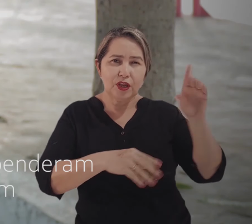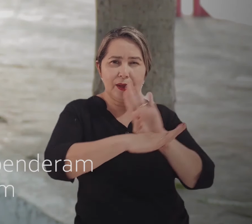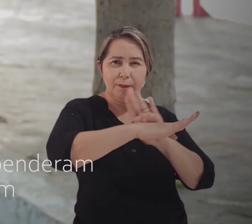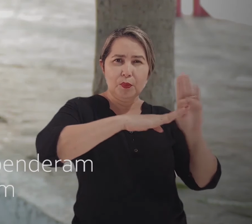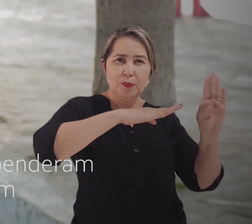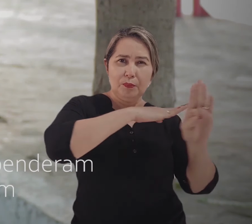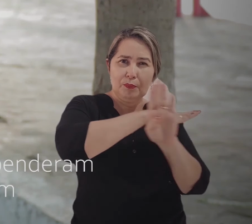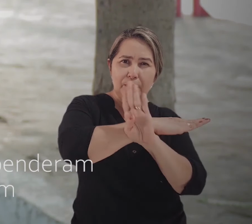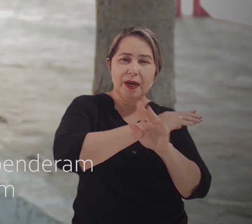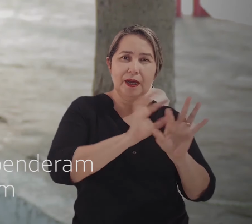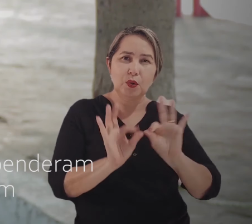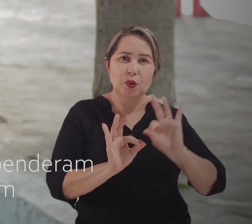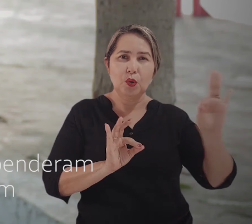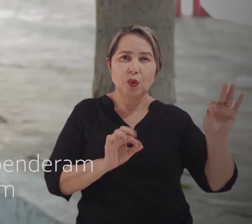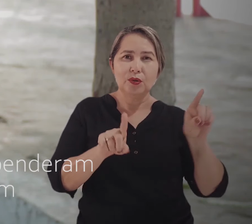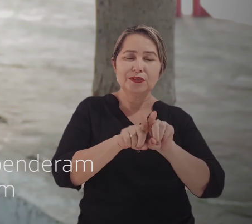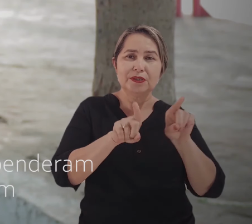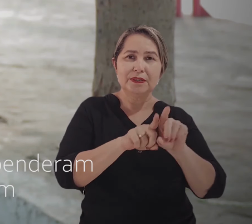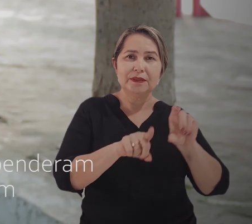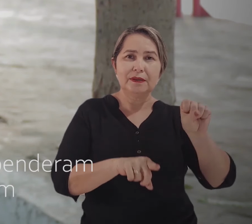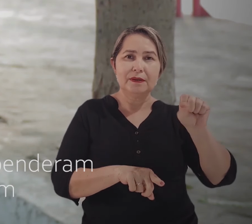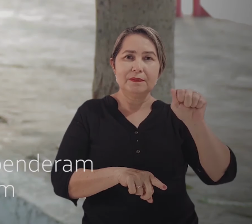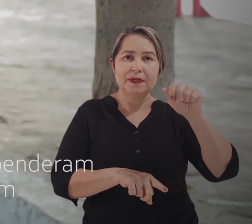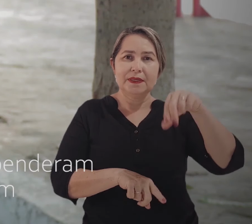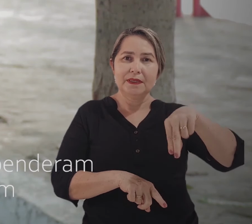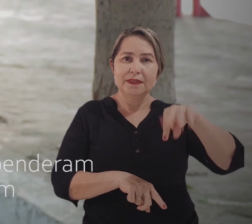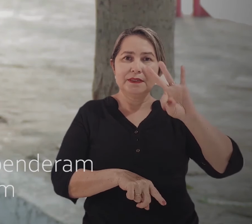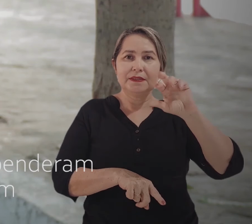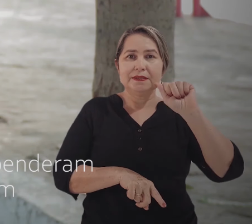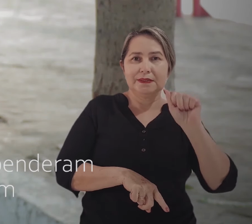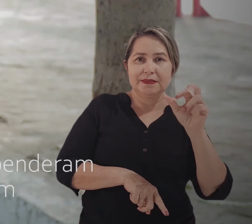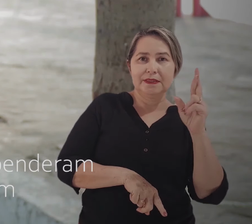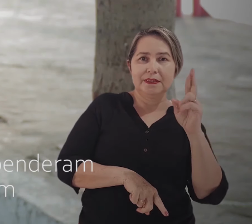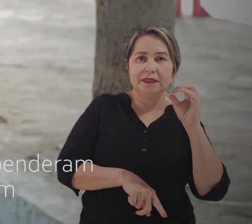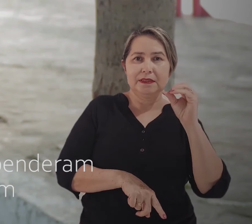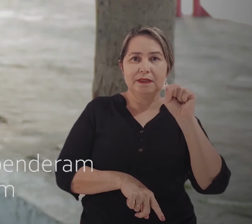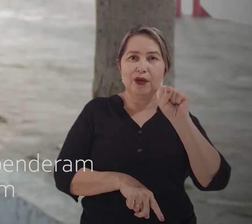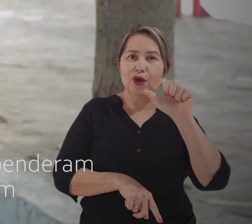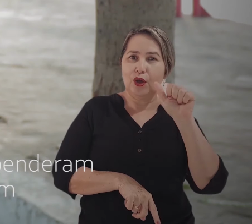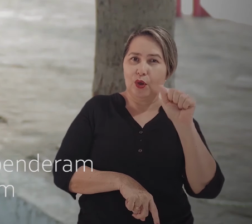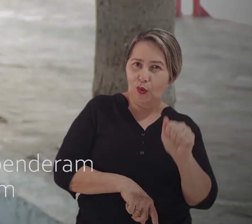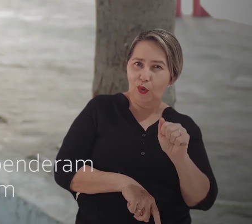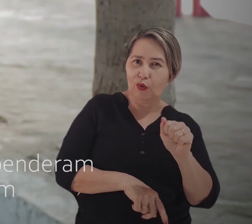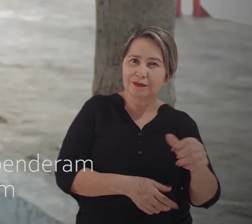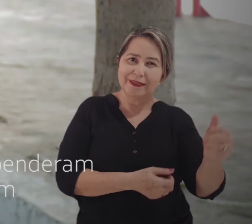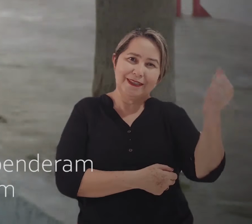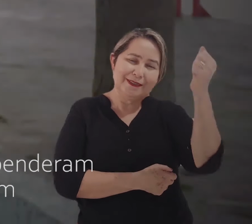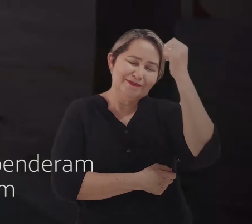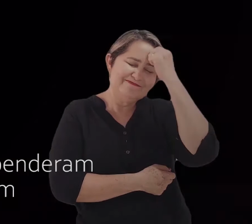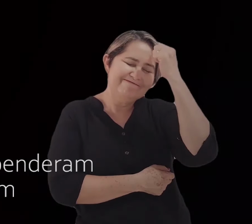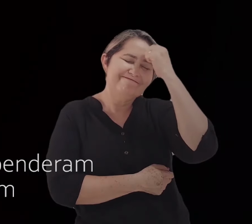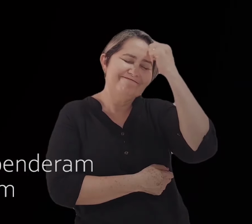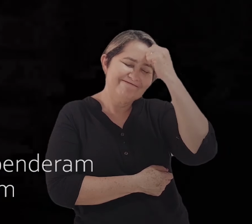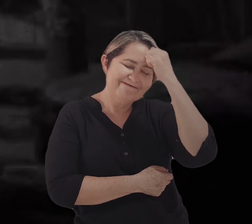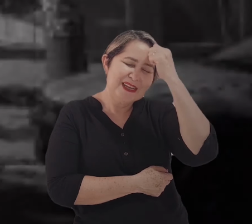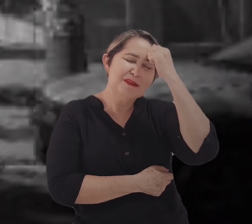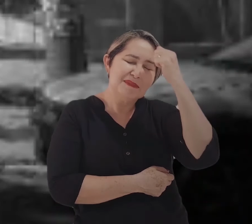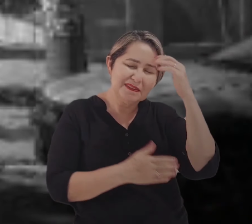foram para Santa Rosa, mas se arrependeram. Tem uns que não, mas outros que moram por aqui se